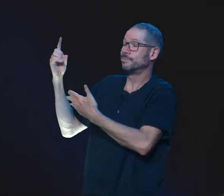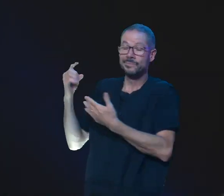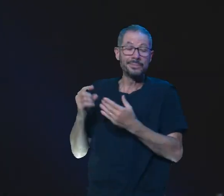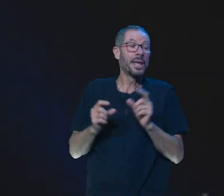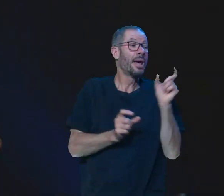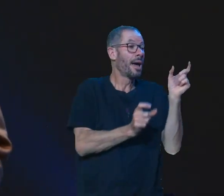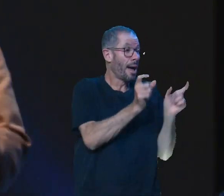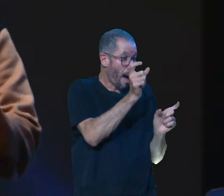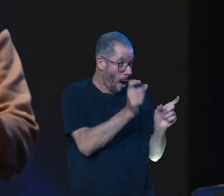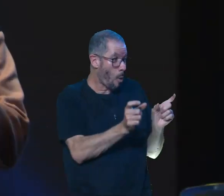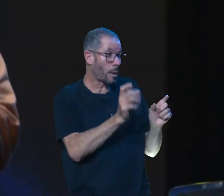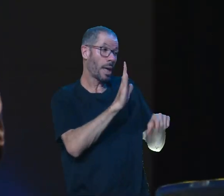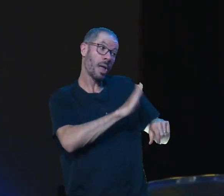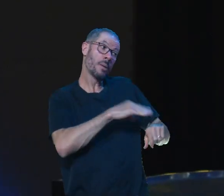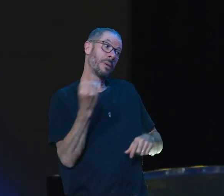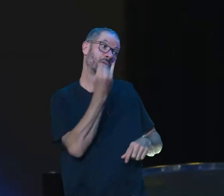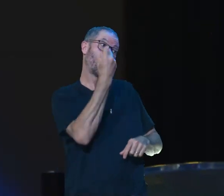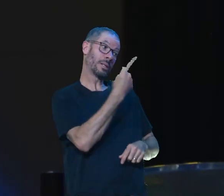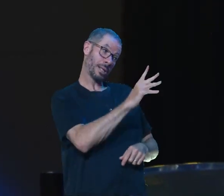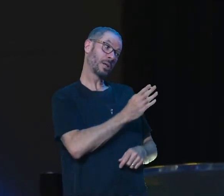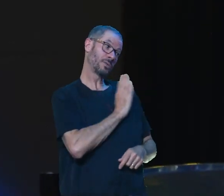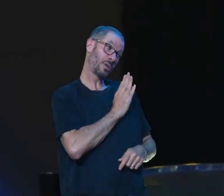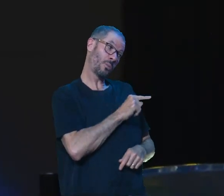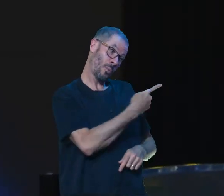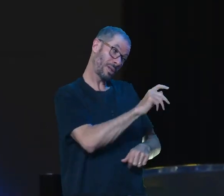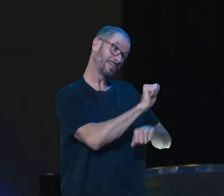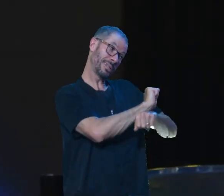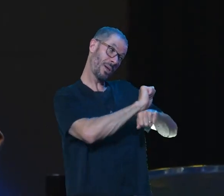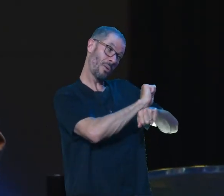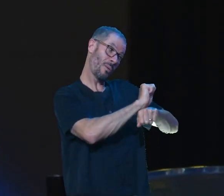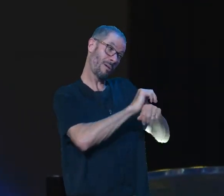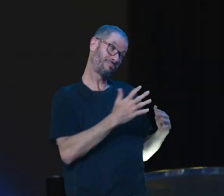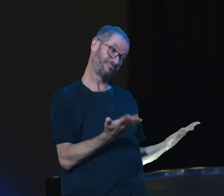está tomando uma proporção maior do que devia no teu coração.